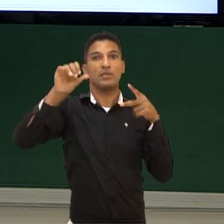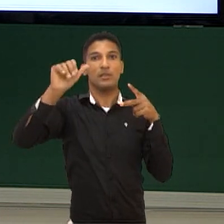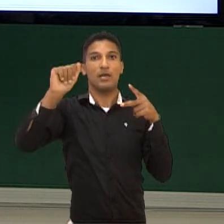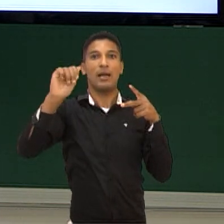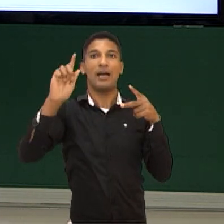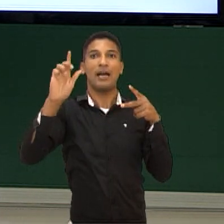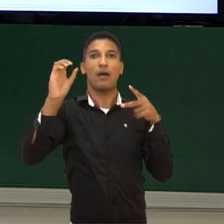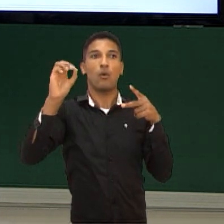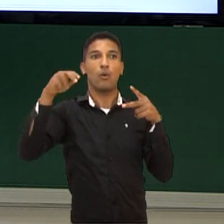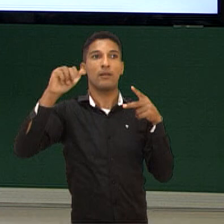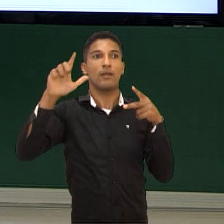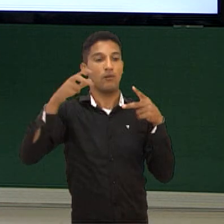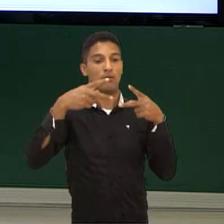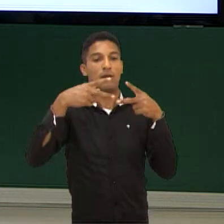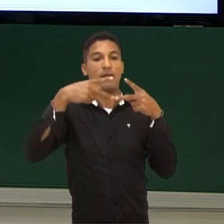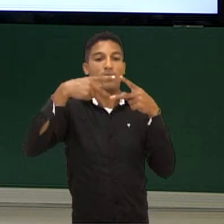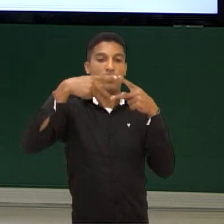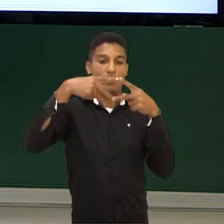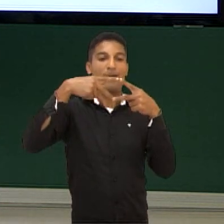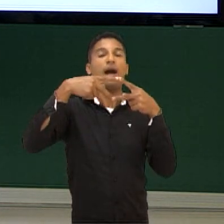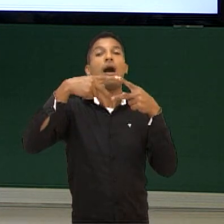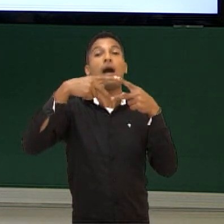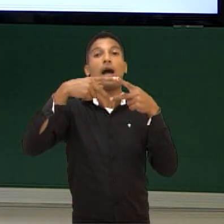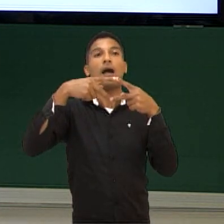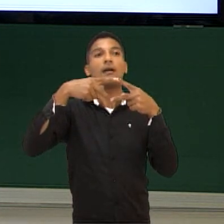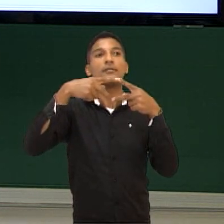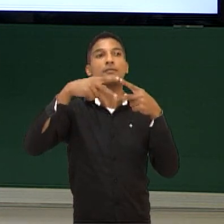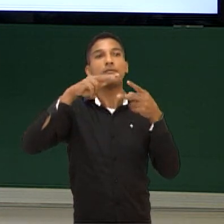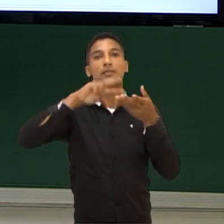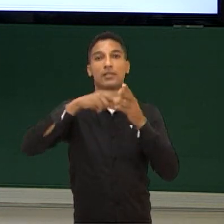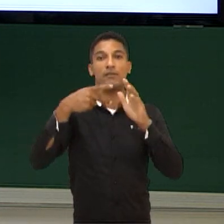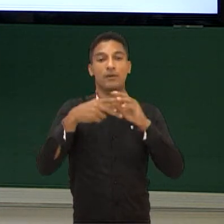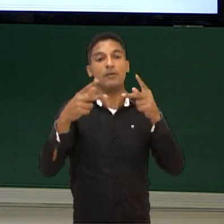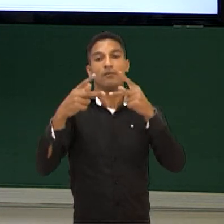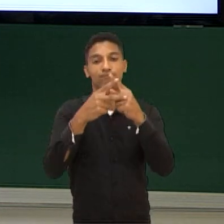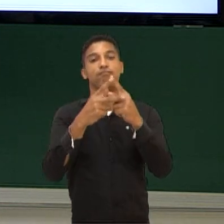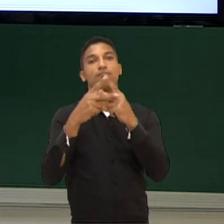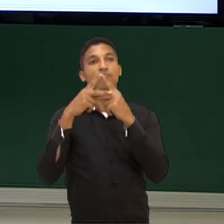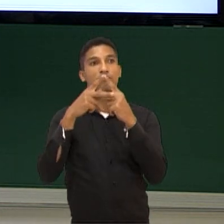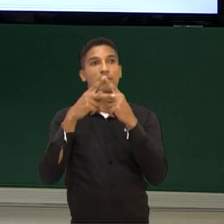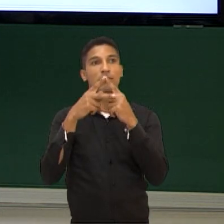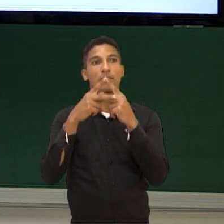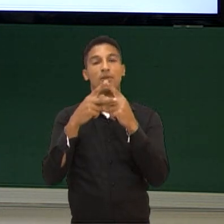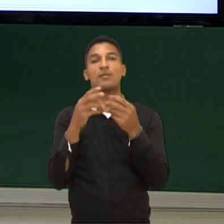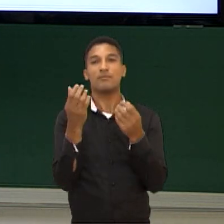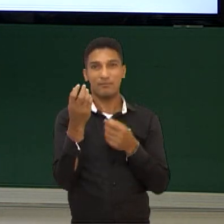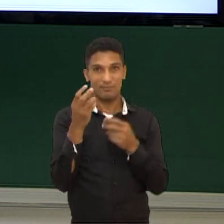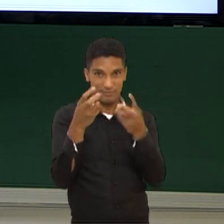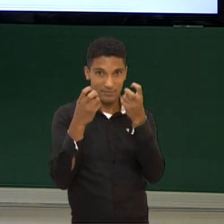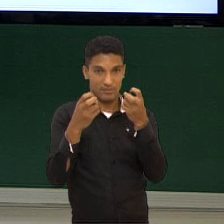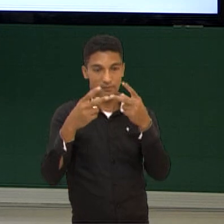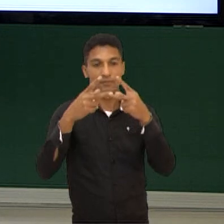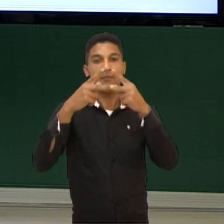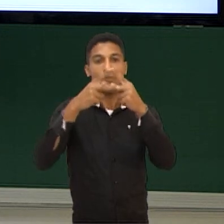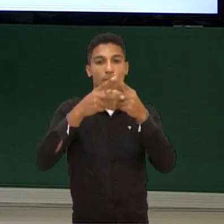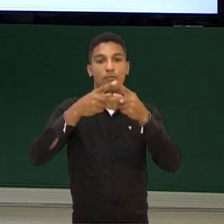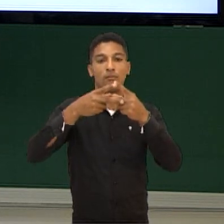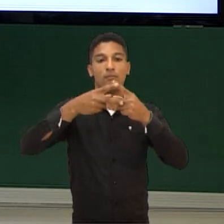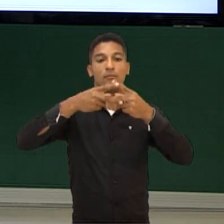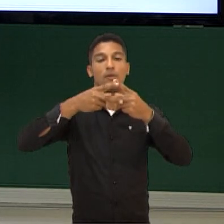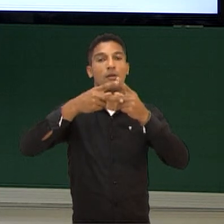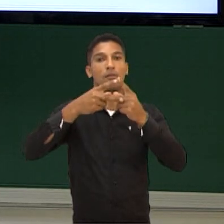2 triângulos. Agora, para a gente fazer a medida dos ângulos internos de um quadrilátero, vamos pensar